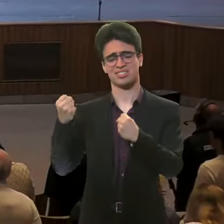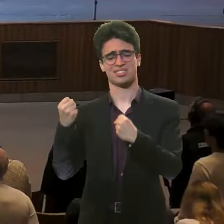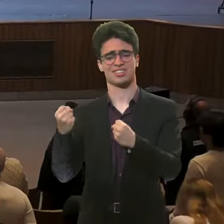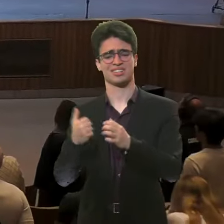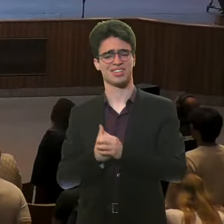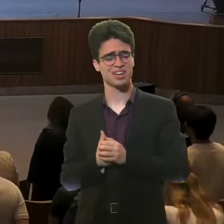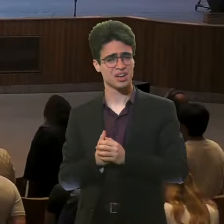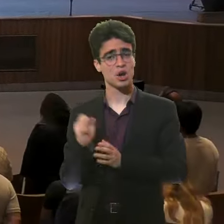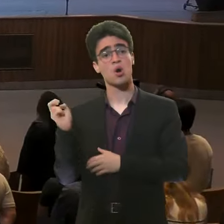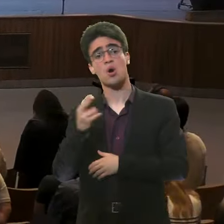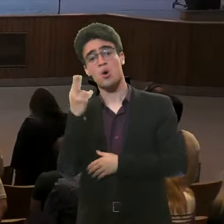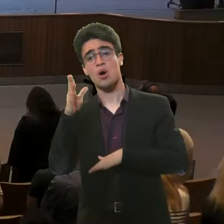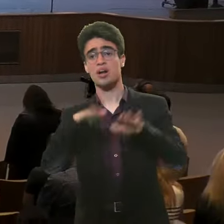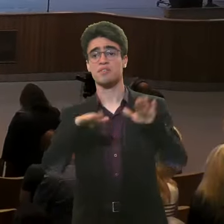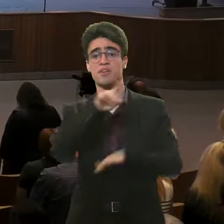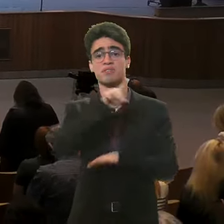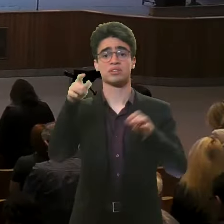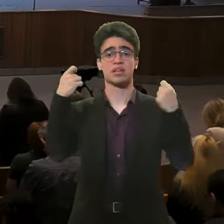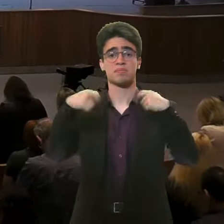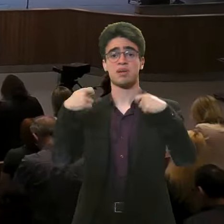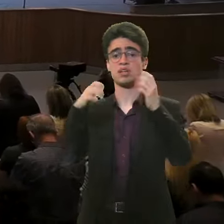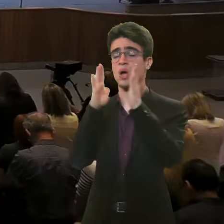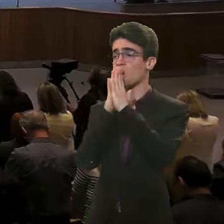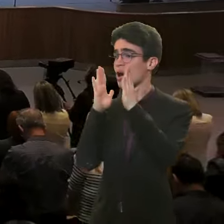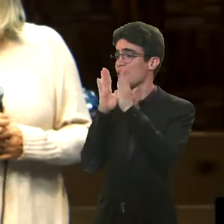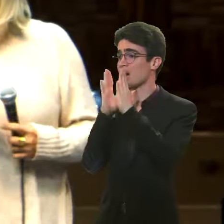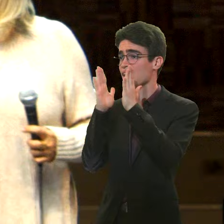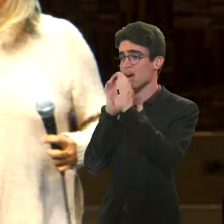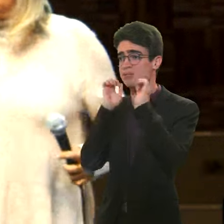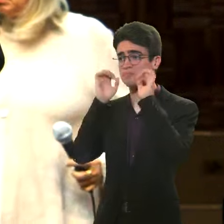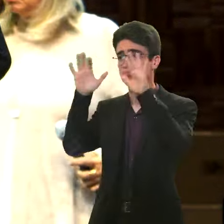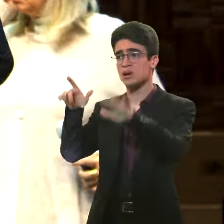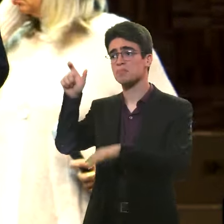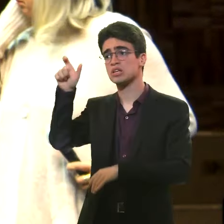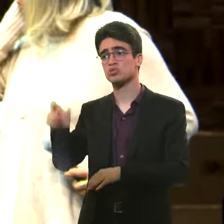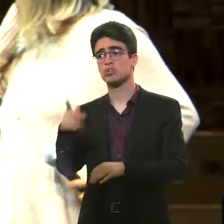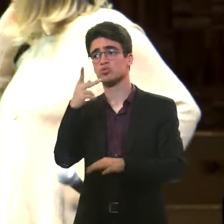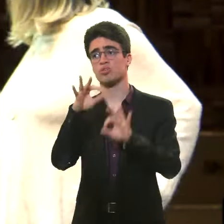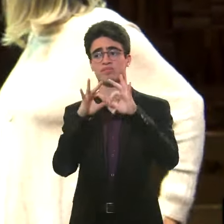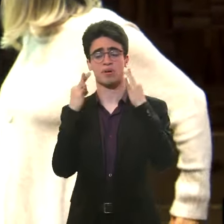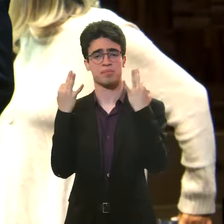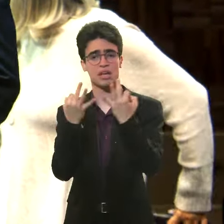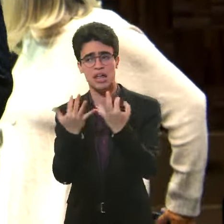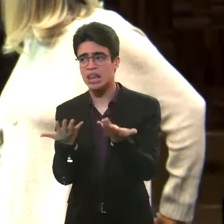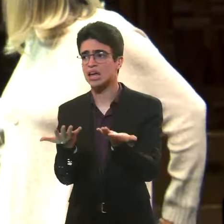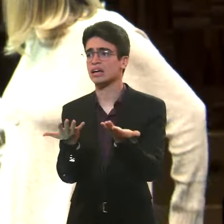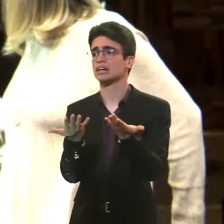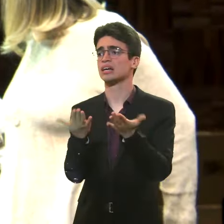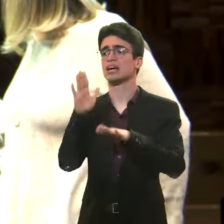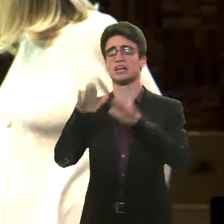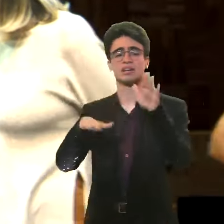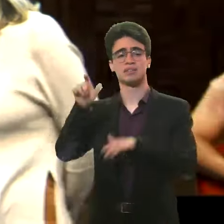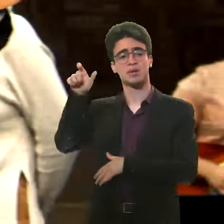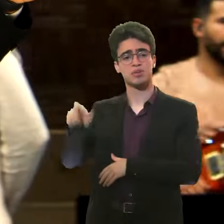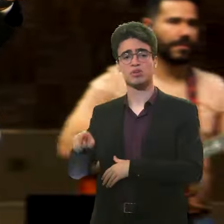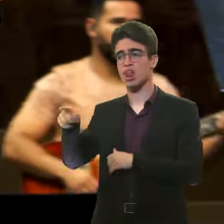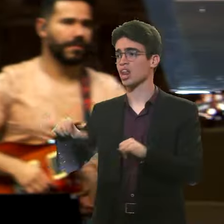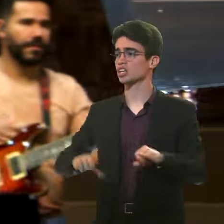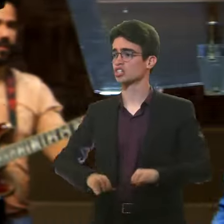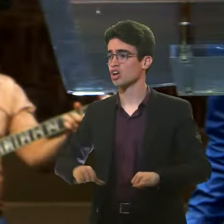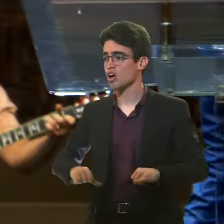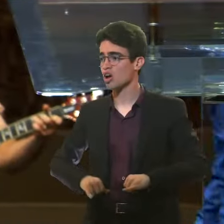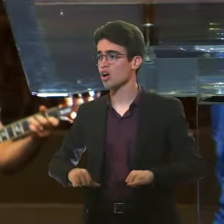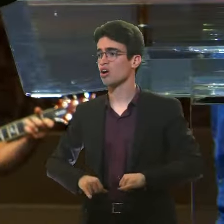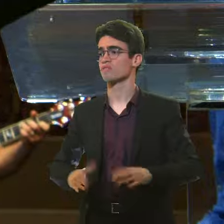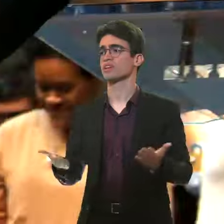talvez você precisa orar por alguém hoje, da sua família, que está sofrendo e que talvez não conheça